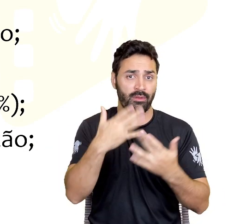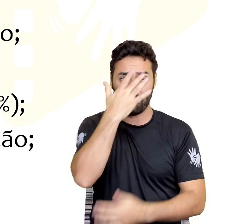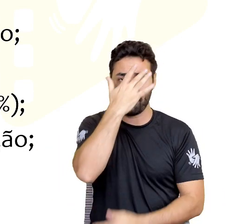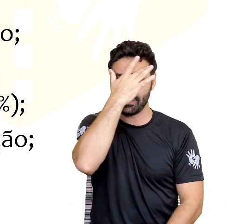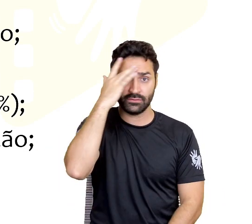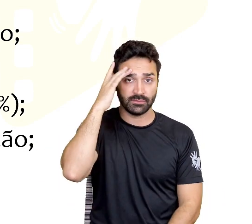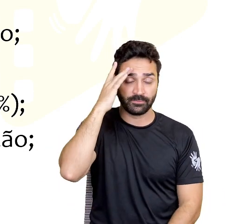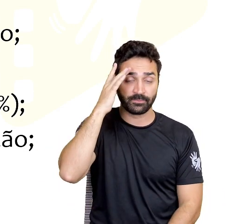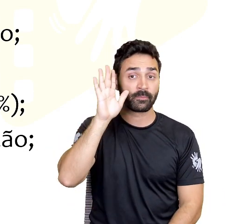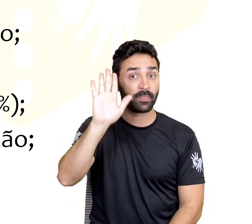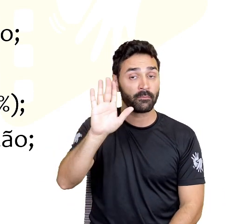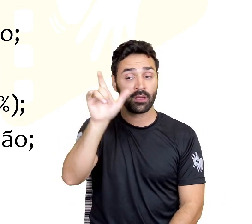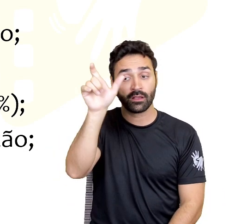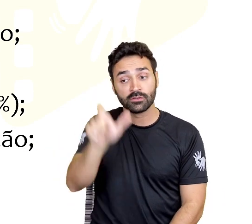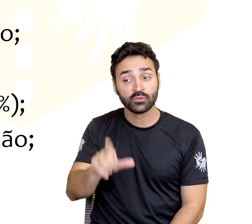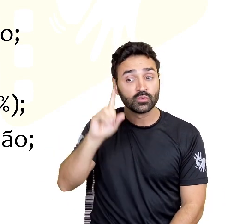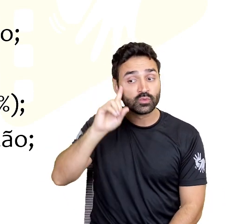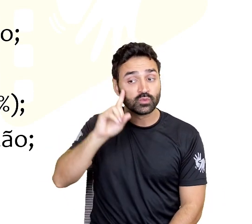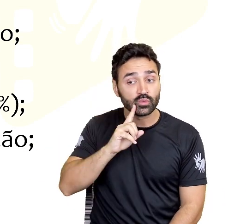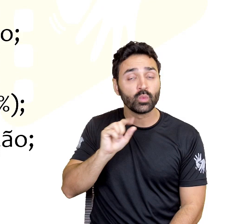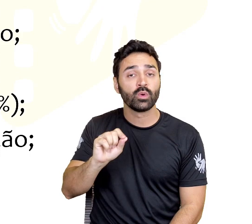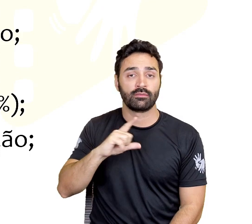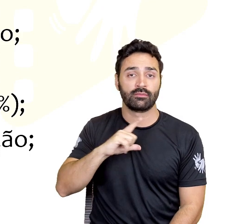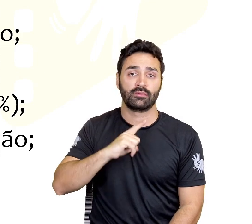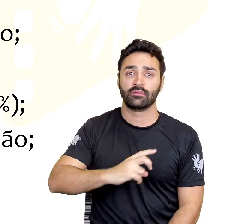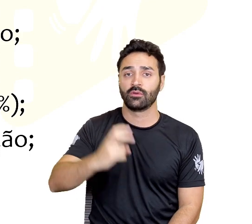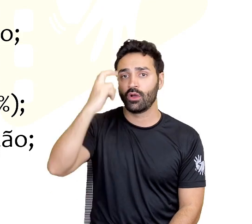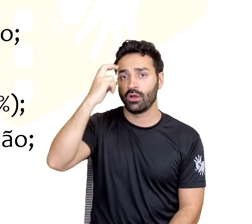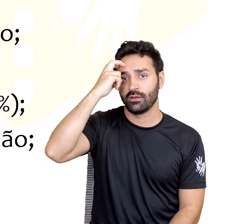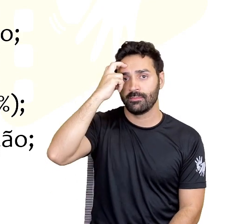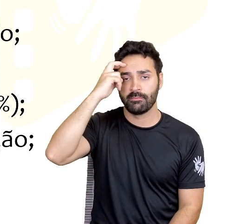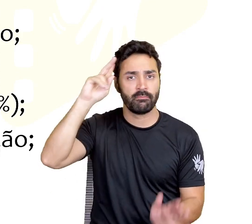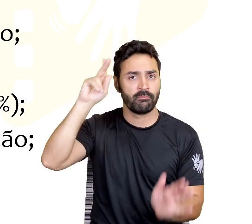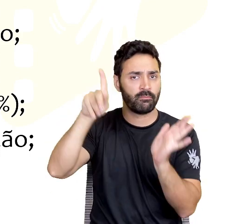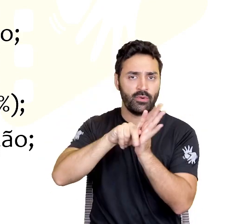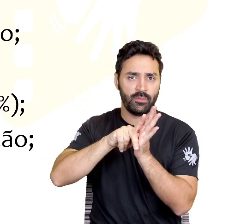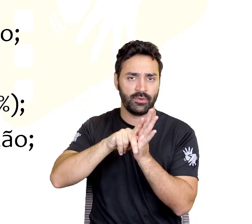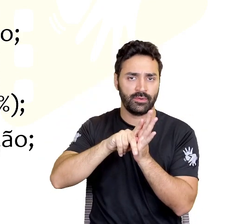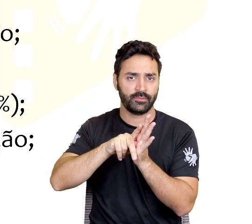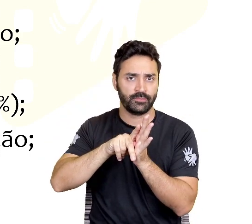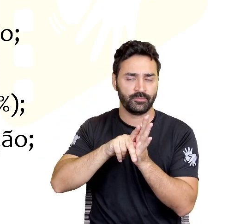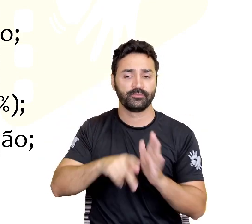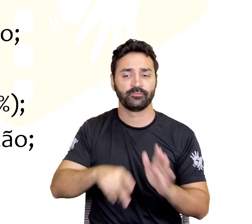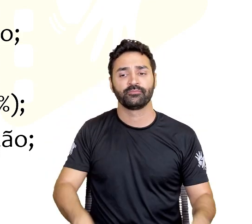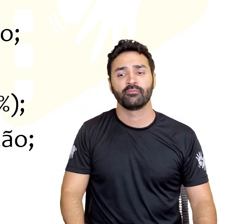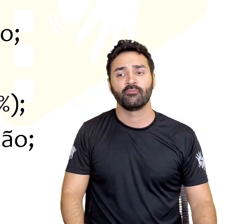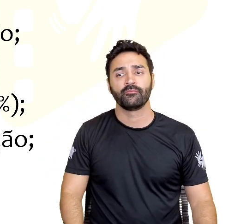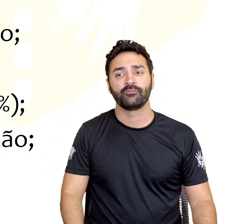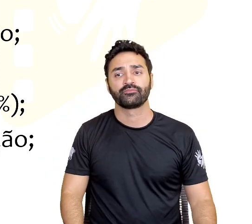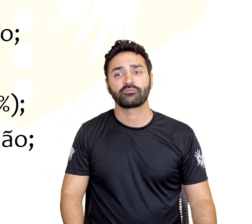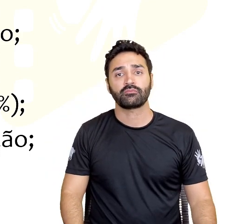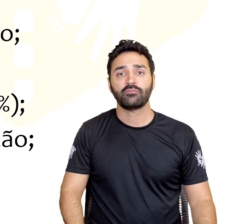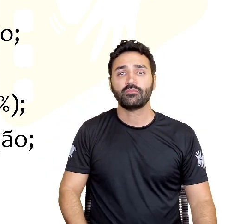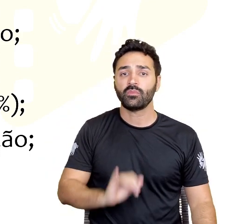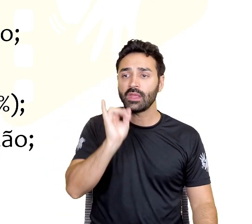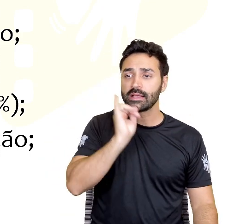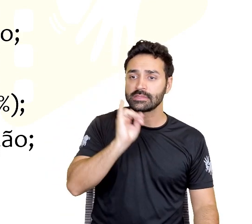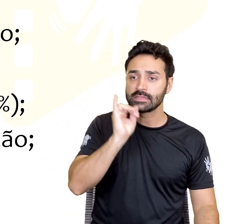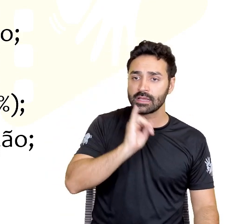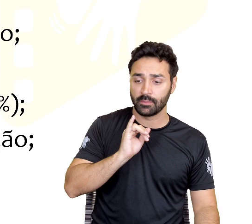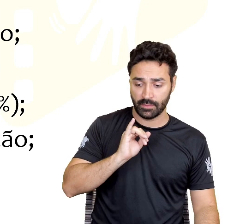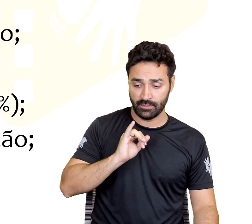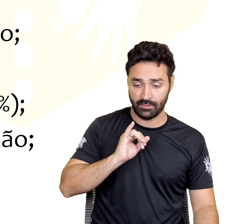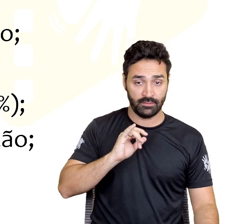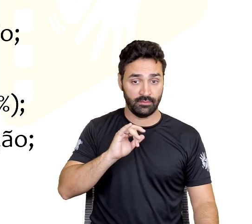o surdo, ele tem uma cultura própria. Como assim? Por mais que ele viva num país e que a